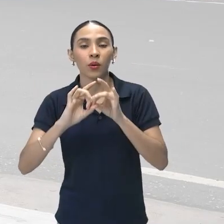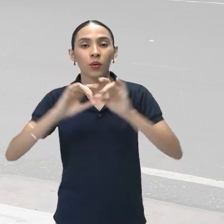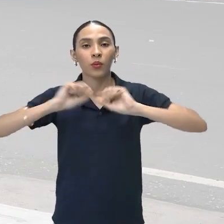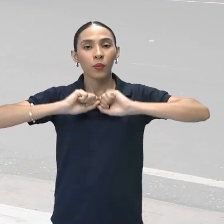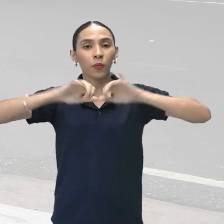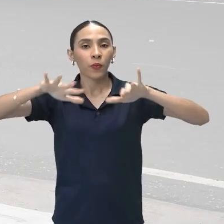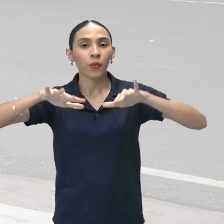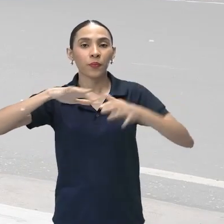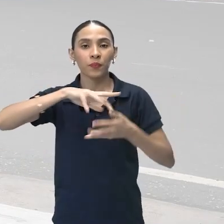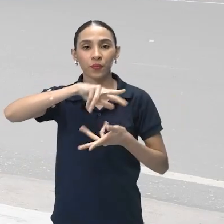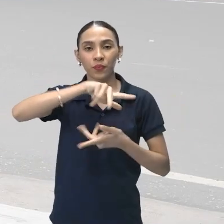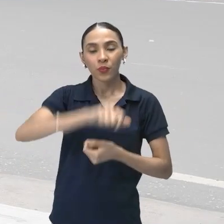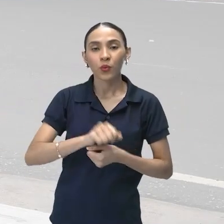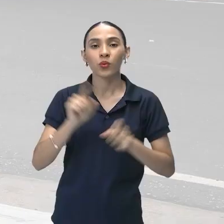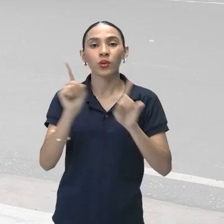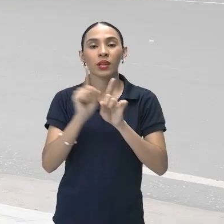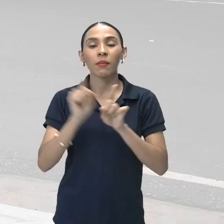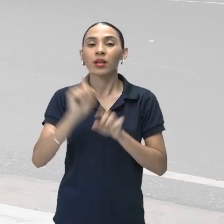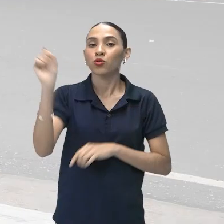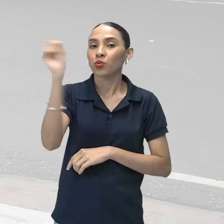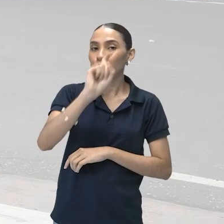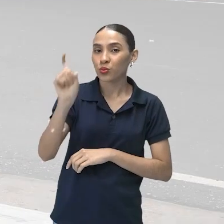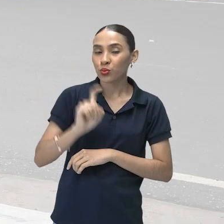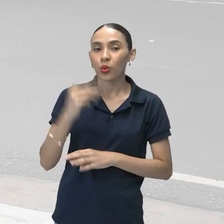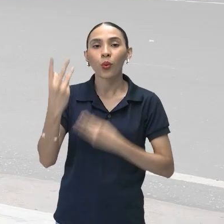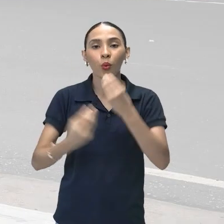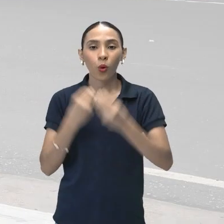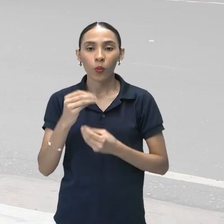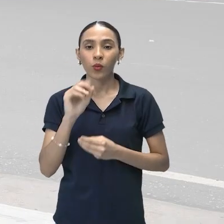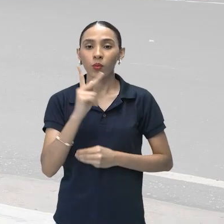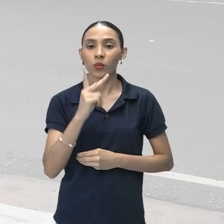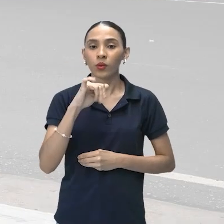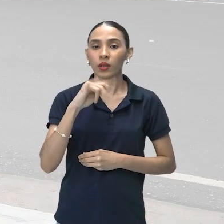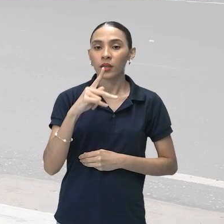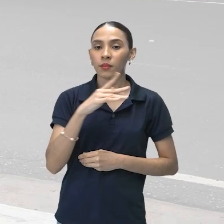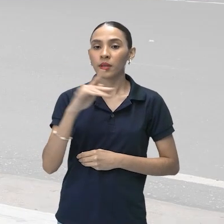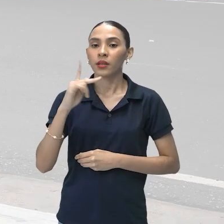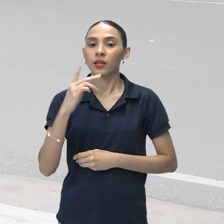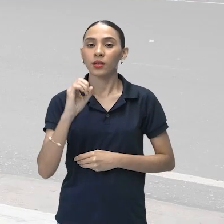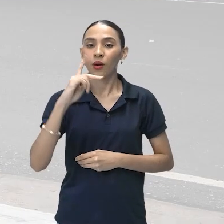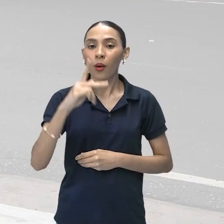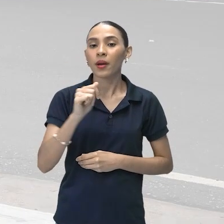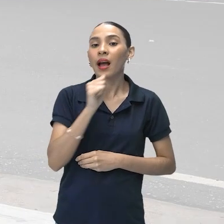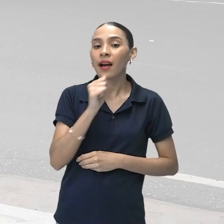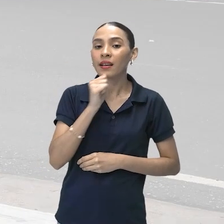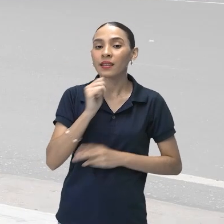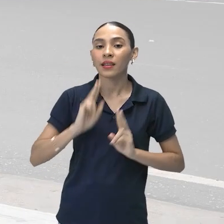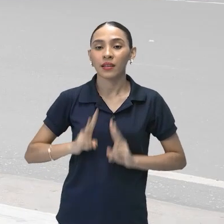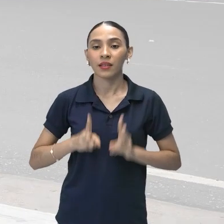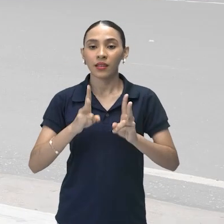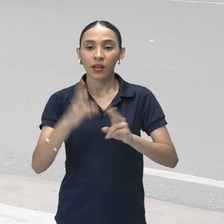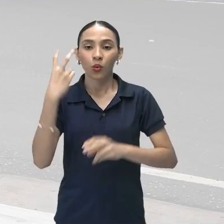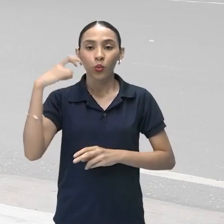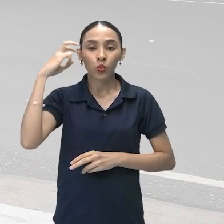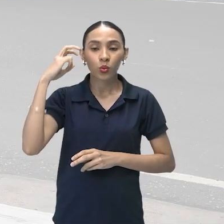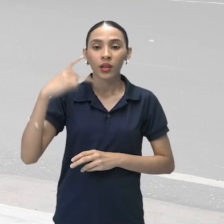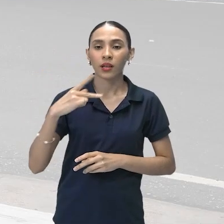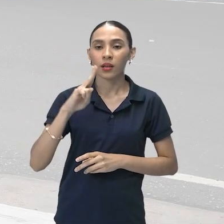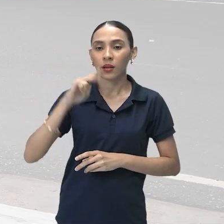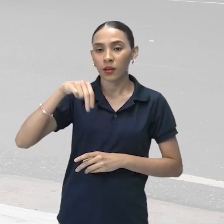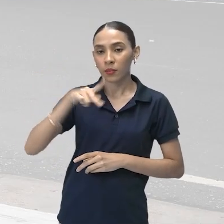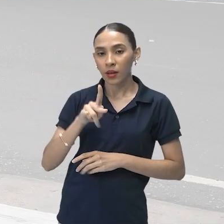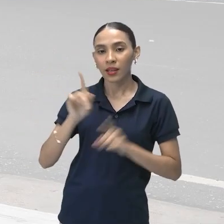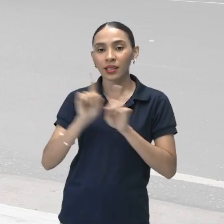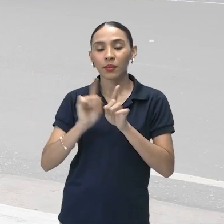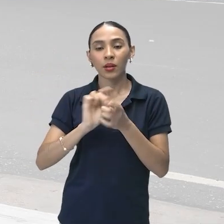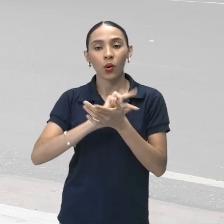grafite por todo o mundo deu-se por meio do hip hop, ainda que tenha existido uma vertente na cultura punk